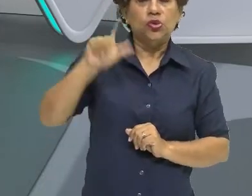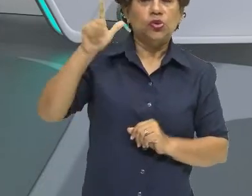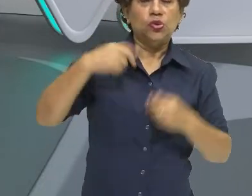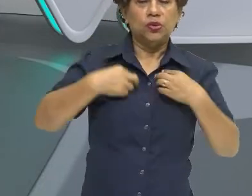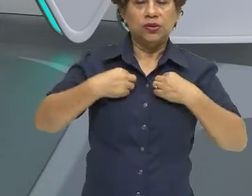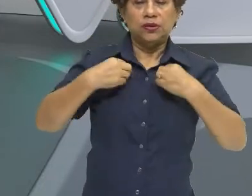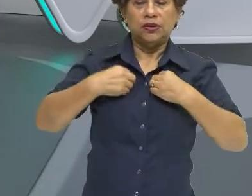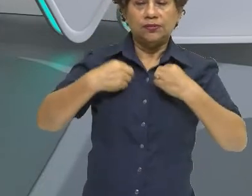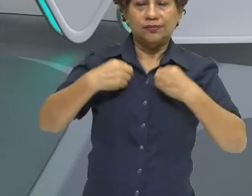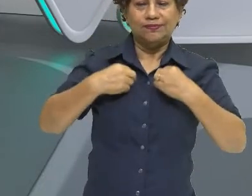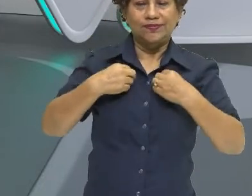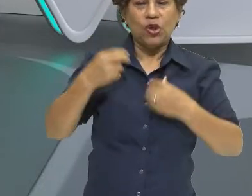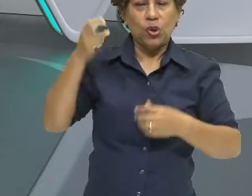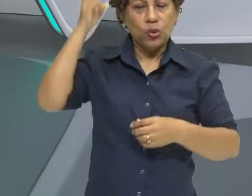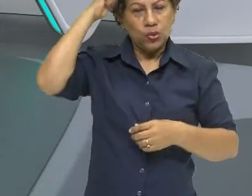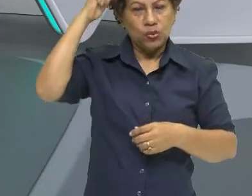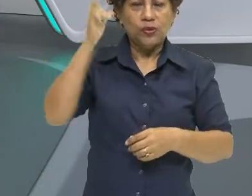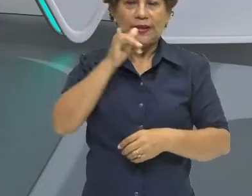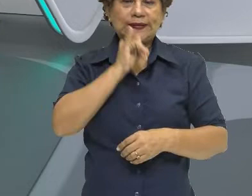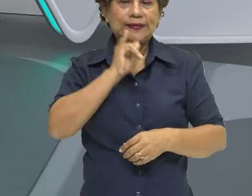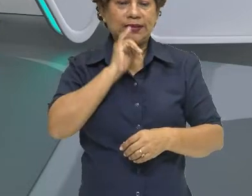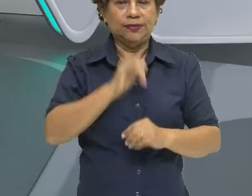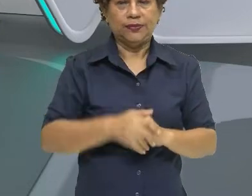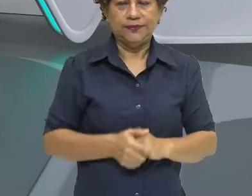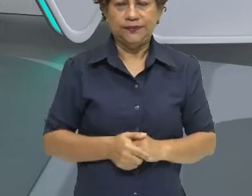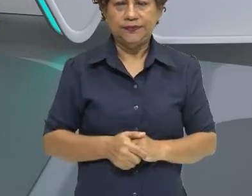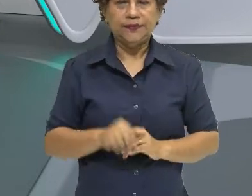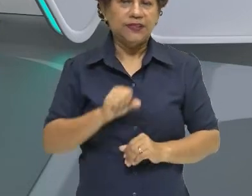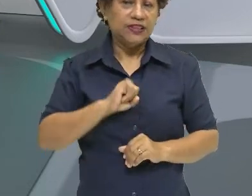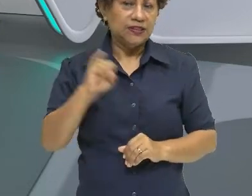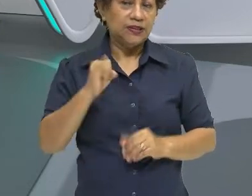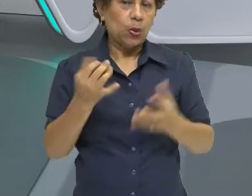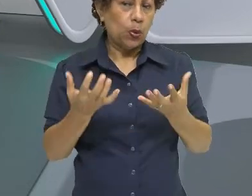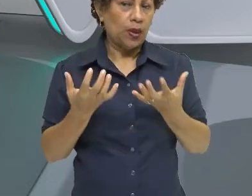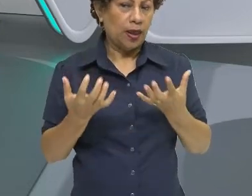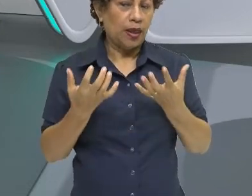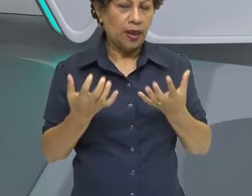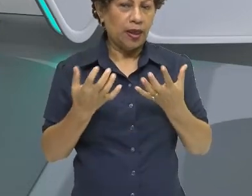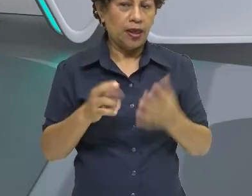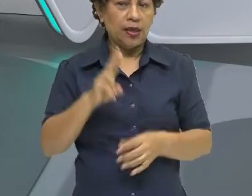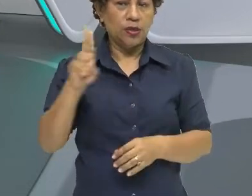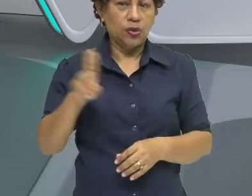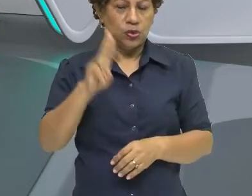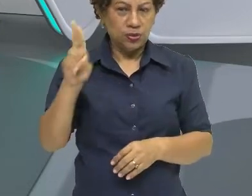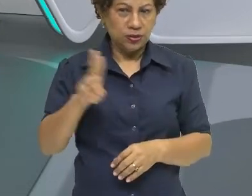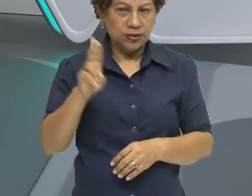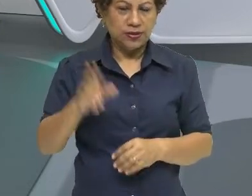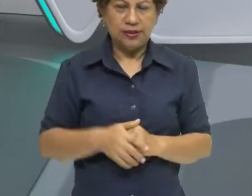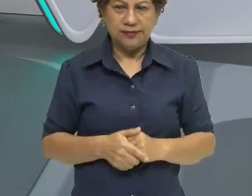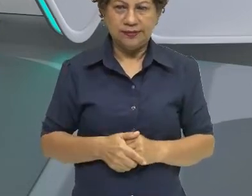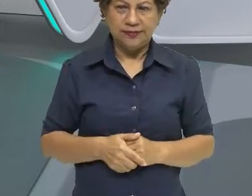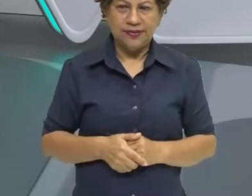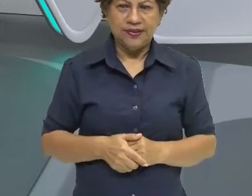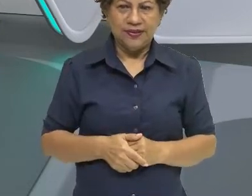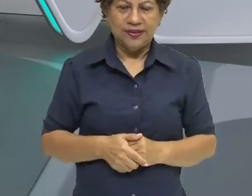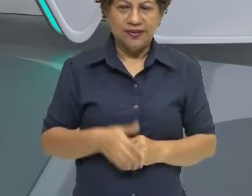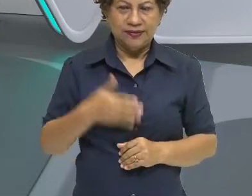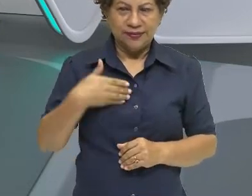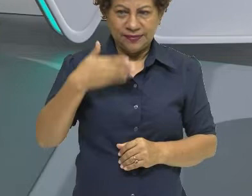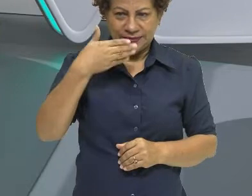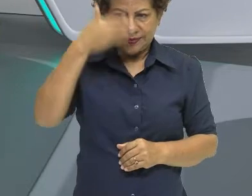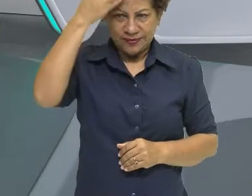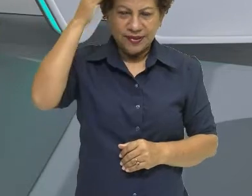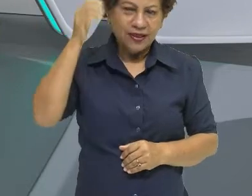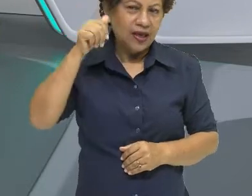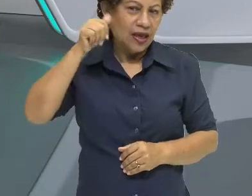cultura. Por exemplo, se eu quiser usar aquelas roupas que as mulheres muçulmanas usam, né? Que